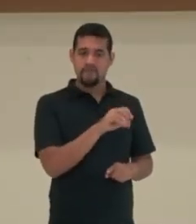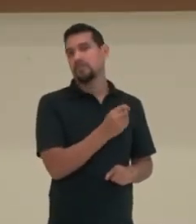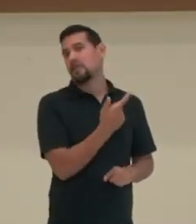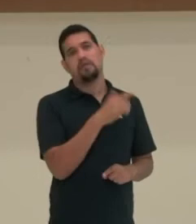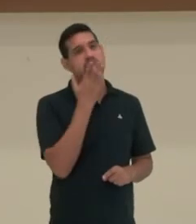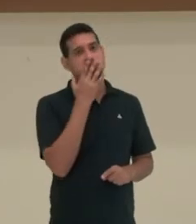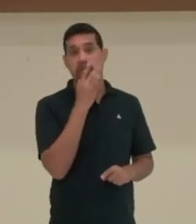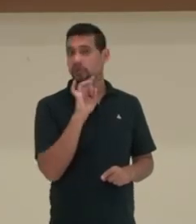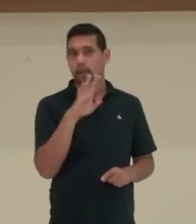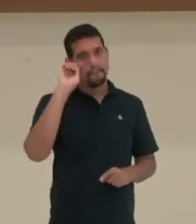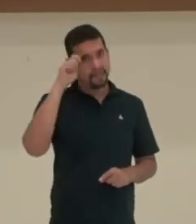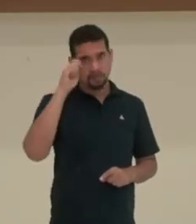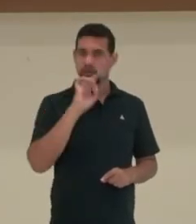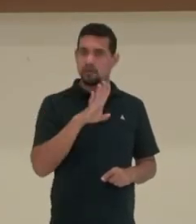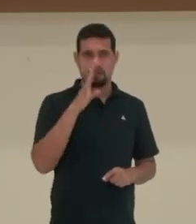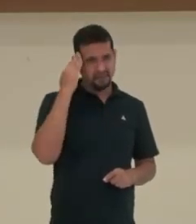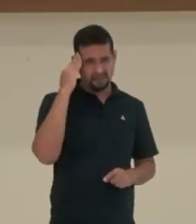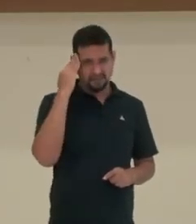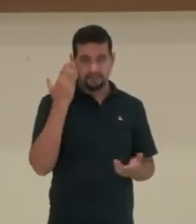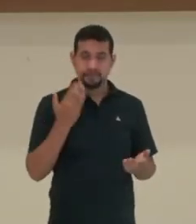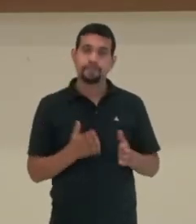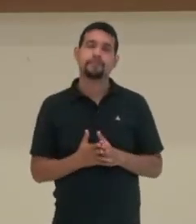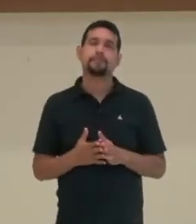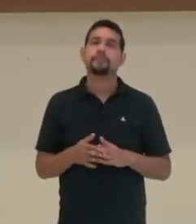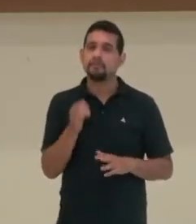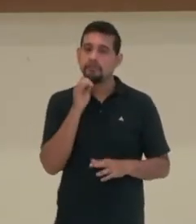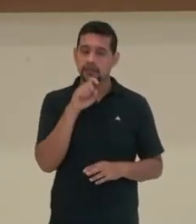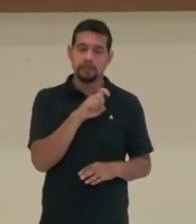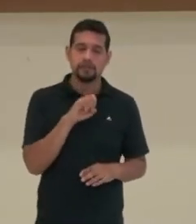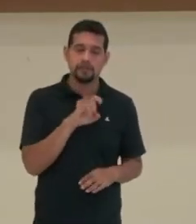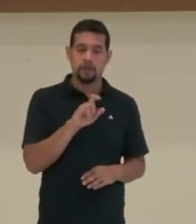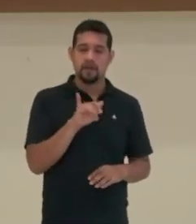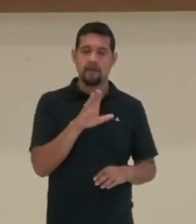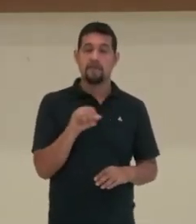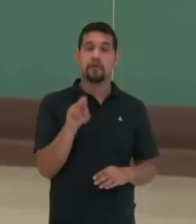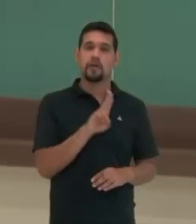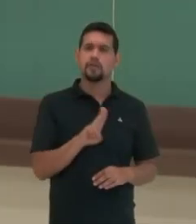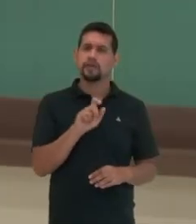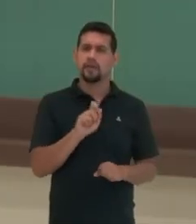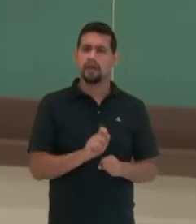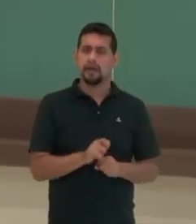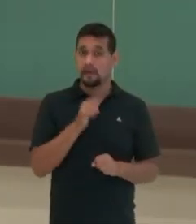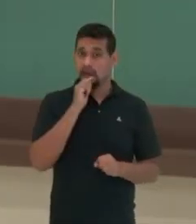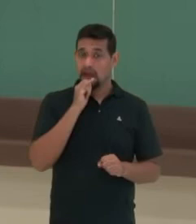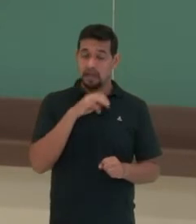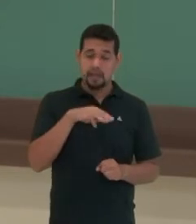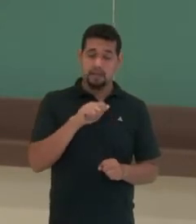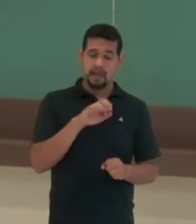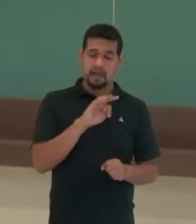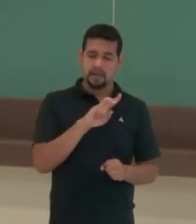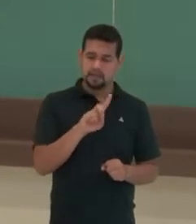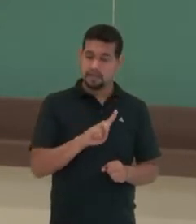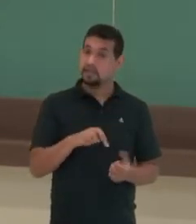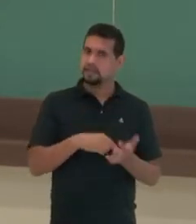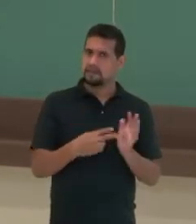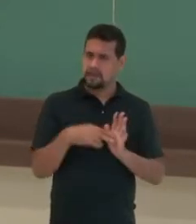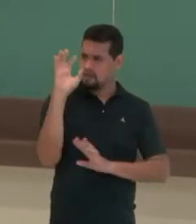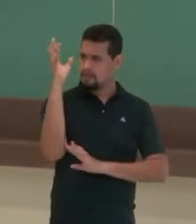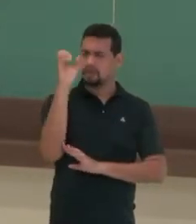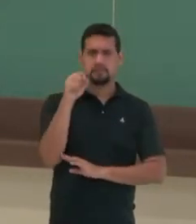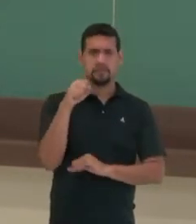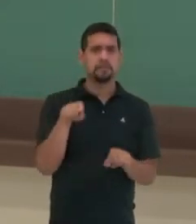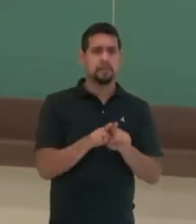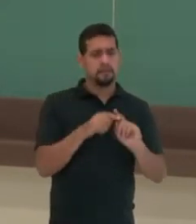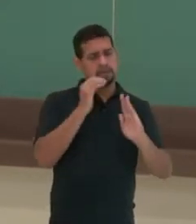para ter essa gravura colorida, tá? Então a xilogravura vai usar como base, né? A matriz dela é madeira, né? Que vai